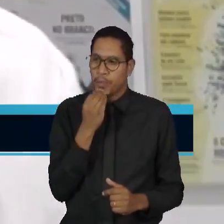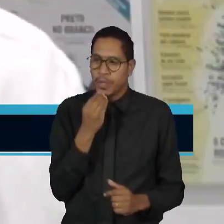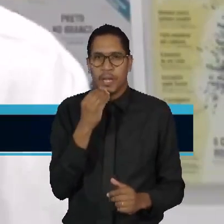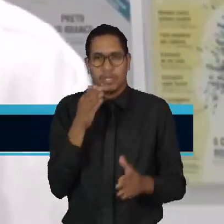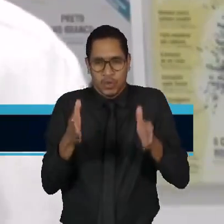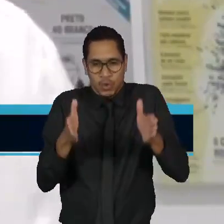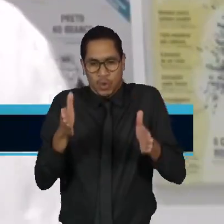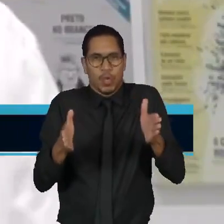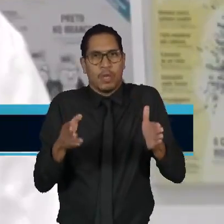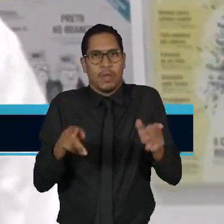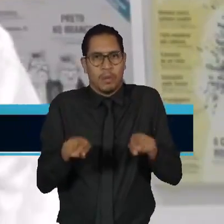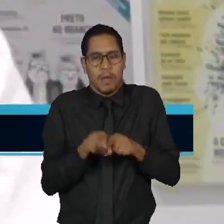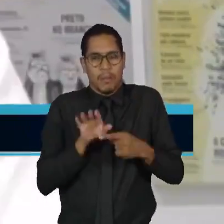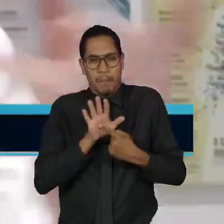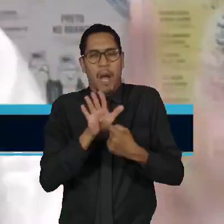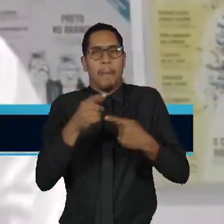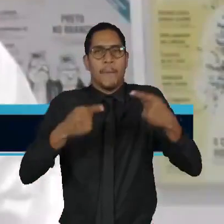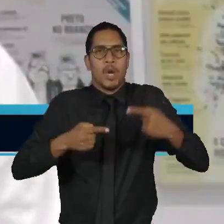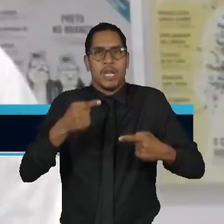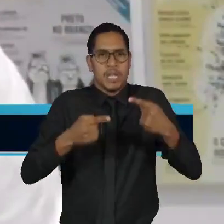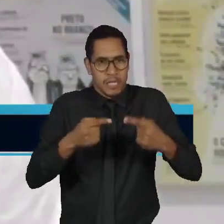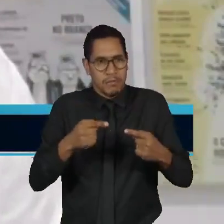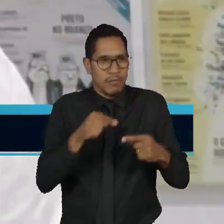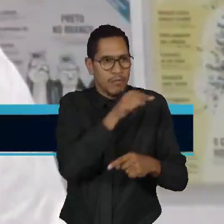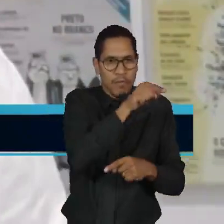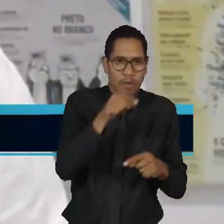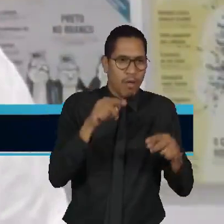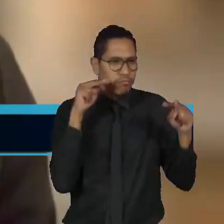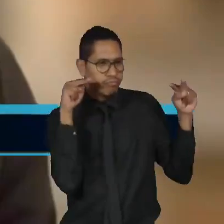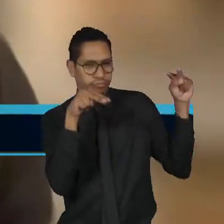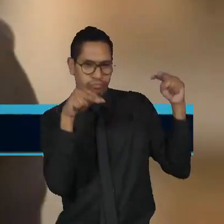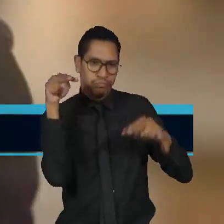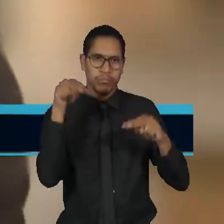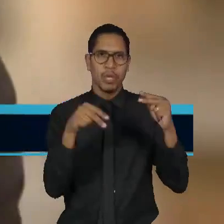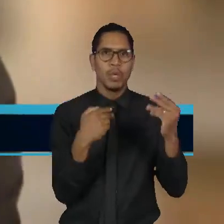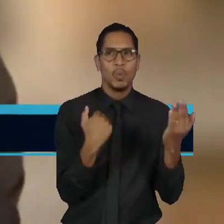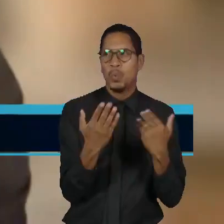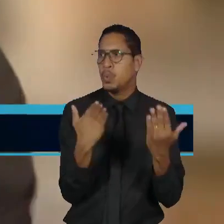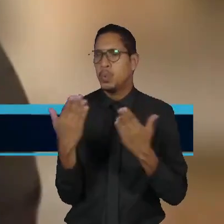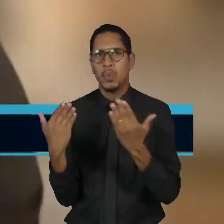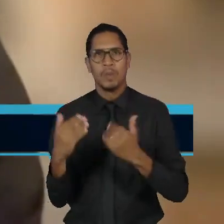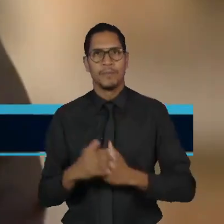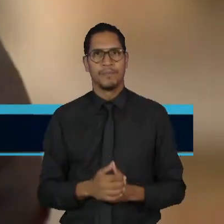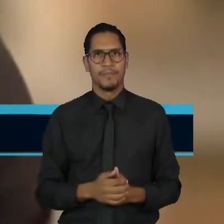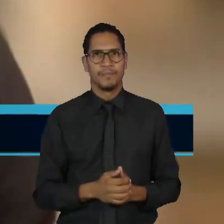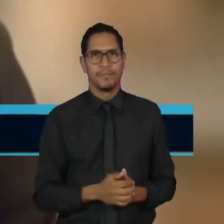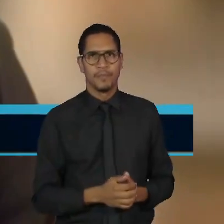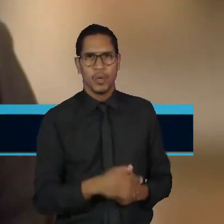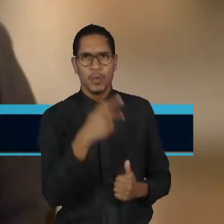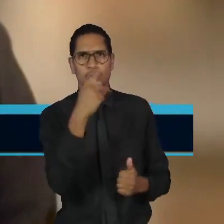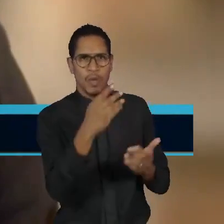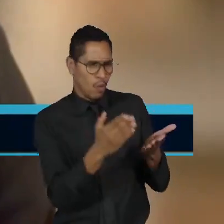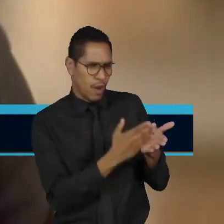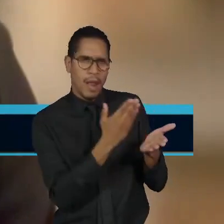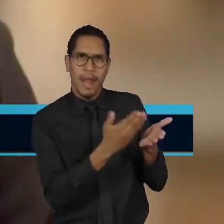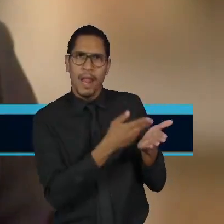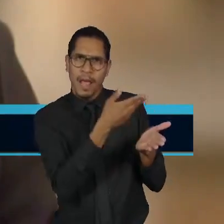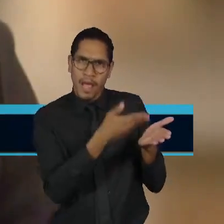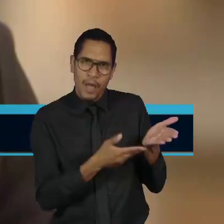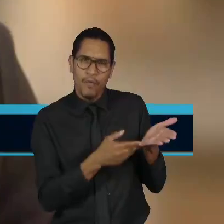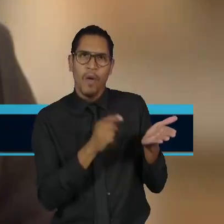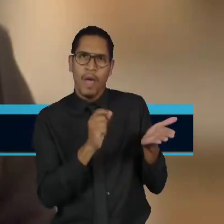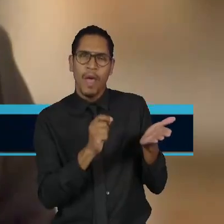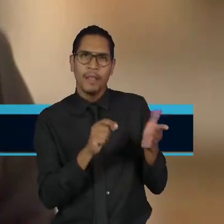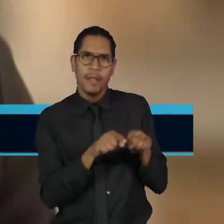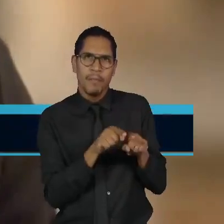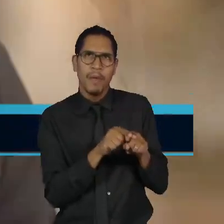seja trazido à mesa desses grandes fóruns internacionais. Esse livro é o roteiro preliminar de um documentário